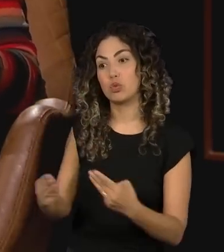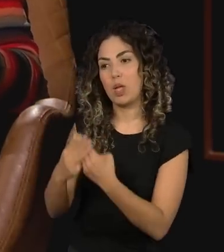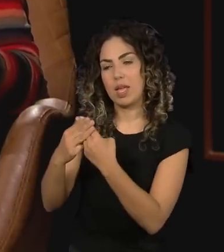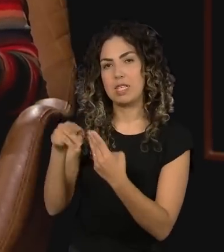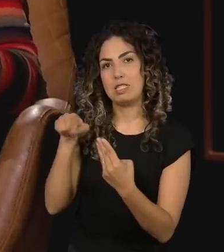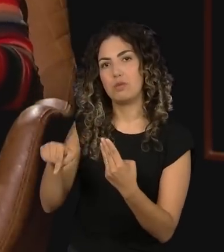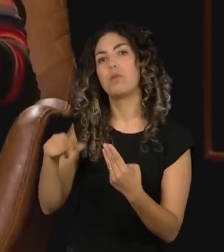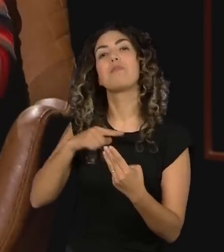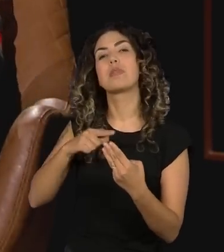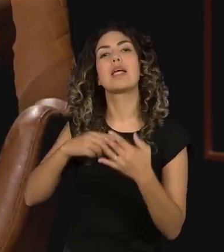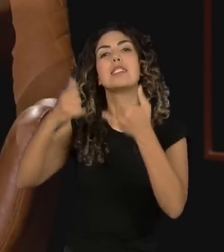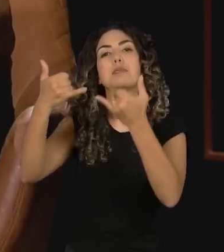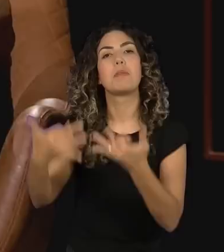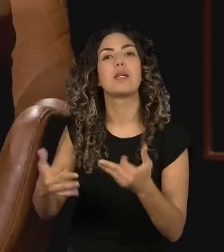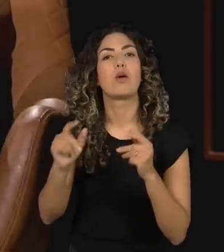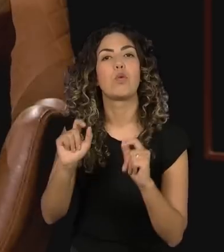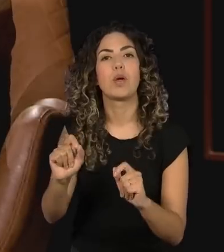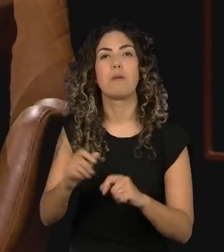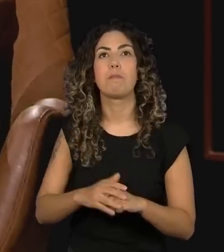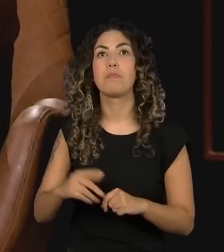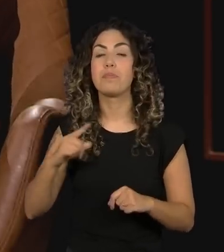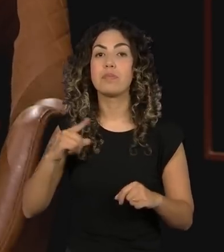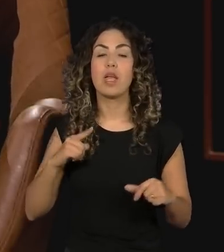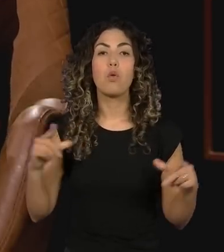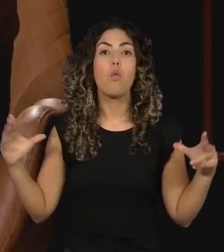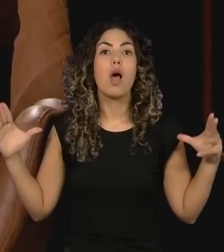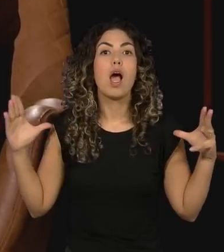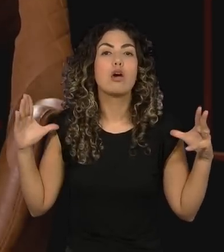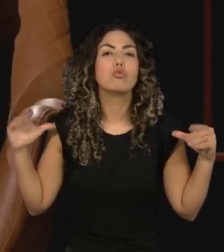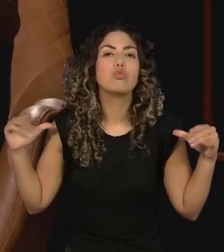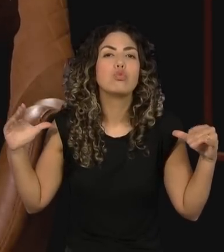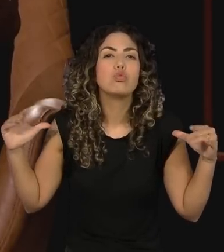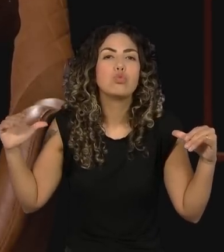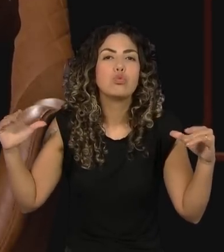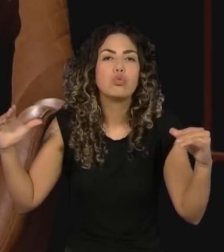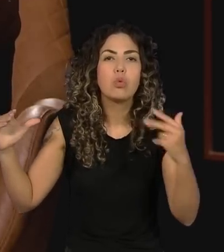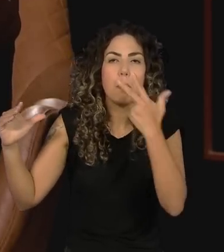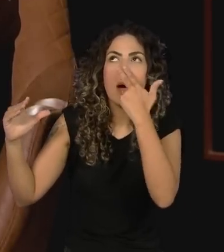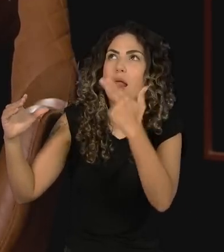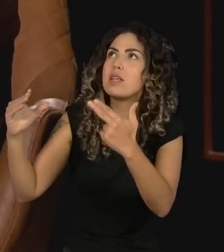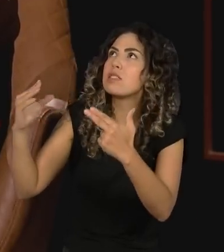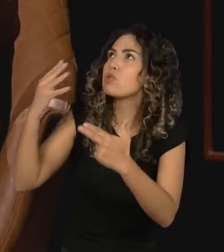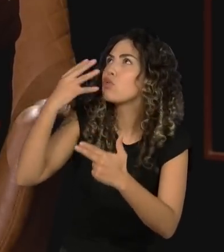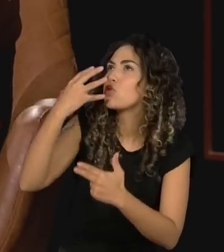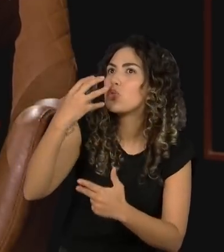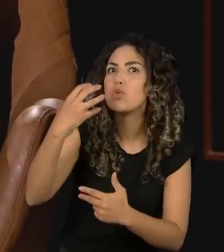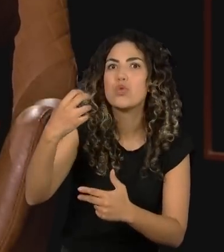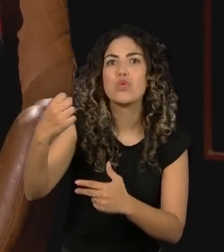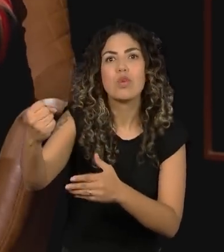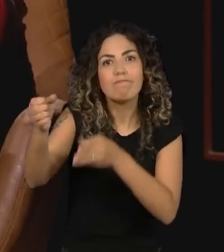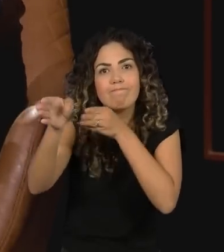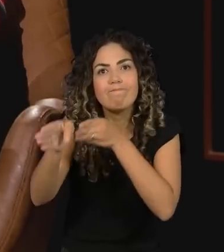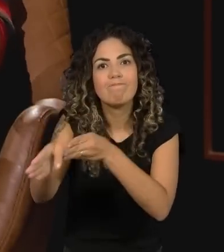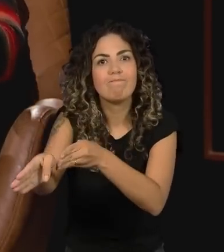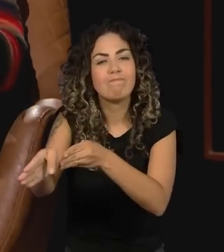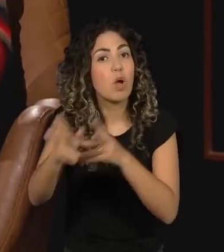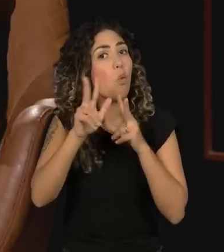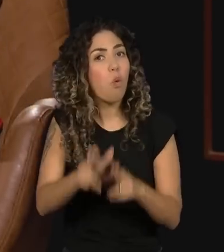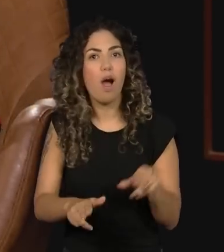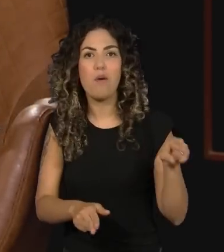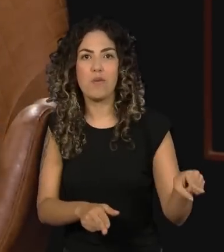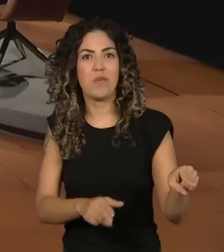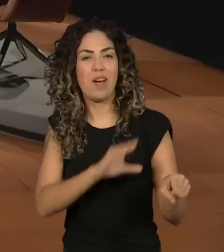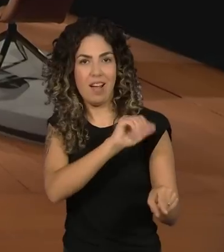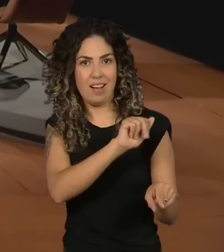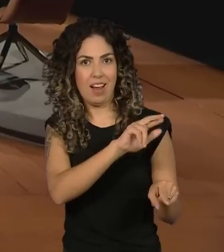figura do anjo do destino. Que o Carlos foi o anjo do destino, que pega na mão assim e diz,